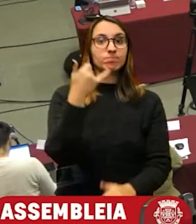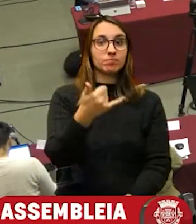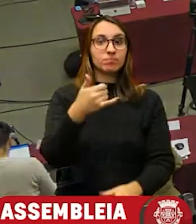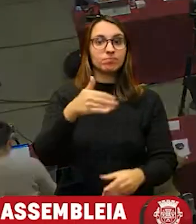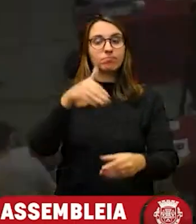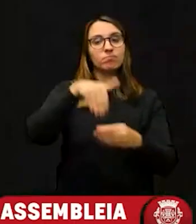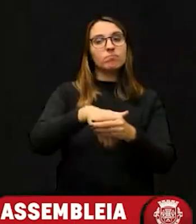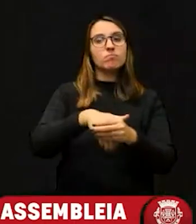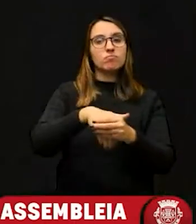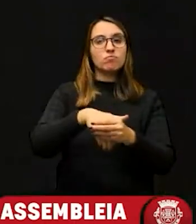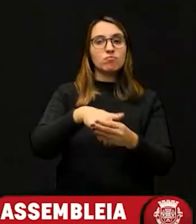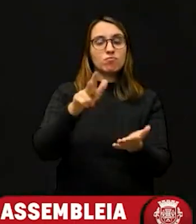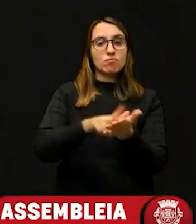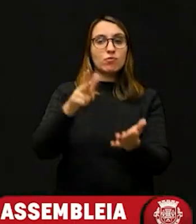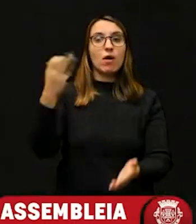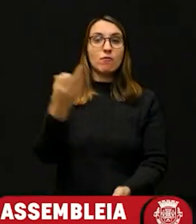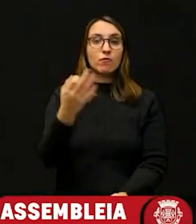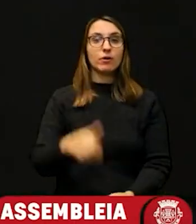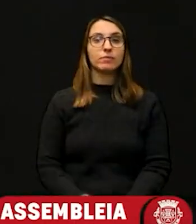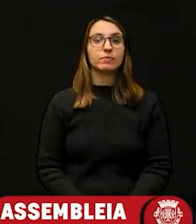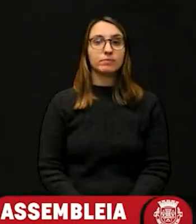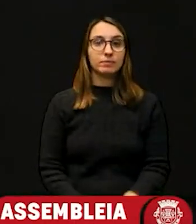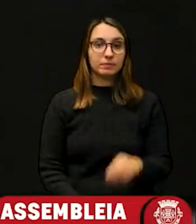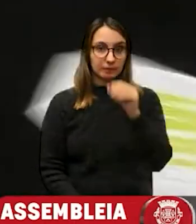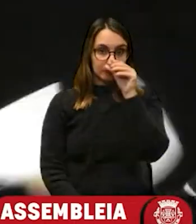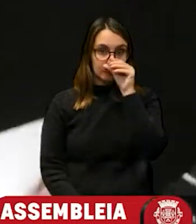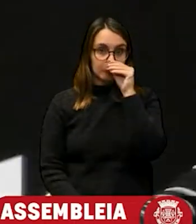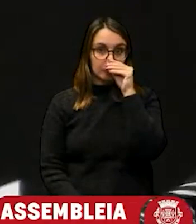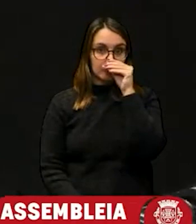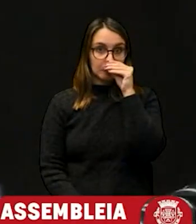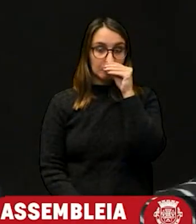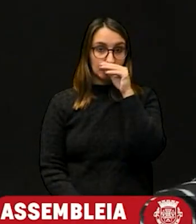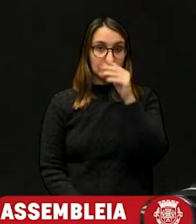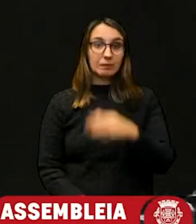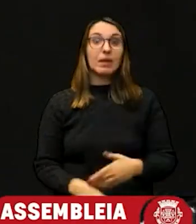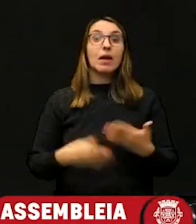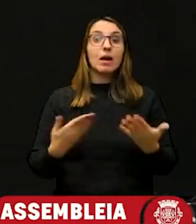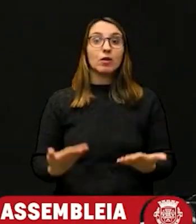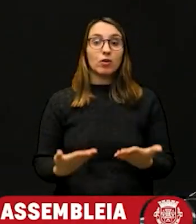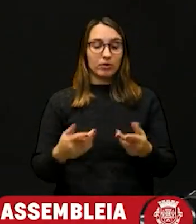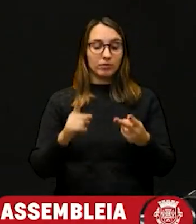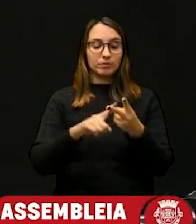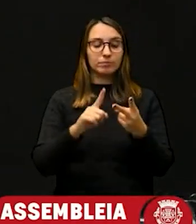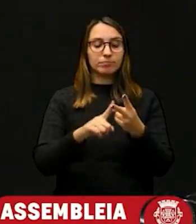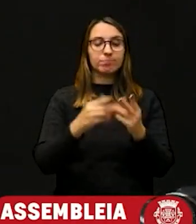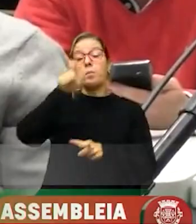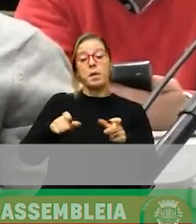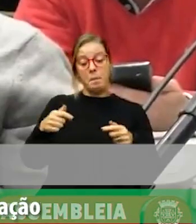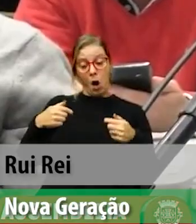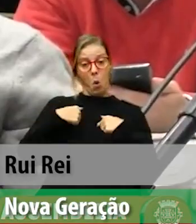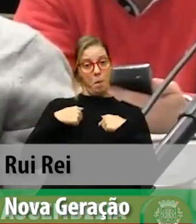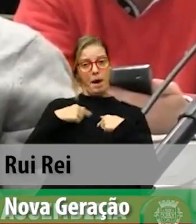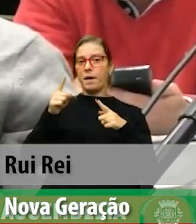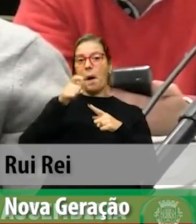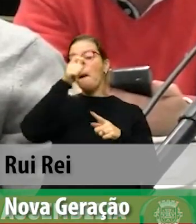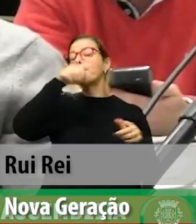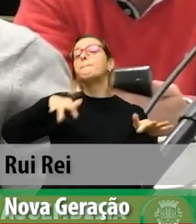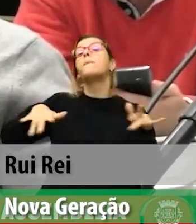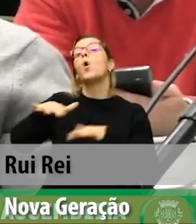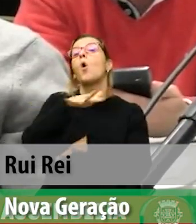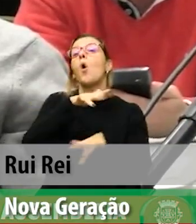rei da Coligação nova geração não se conteve e realizou uma intervenção que causou agitação o povo em